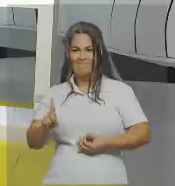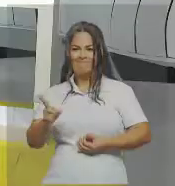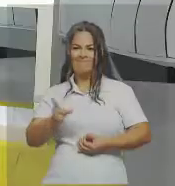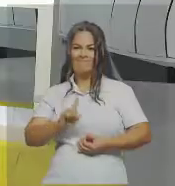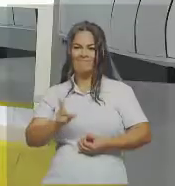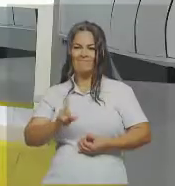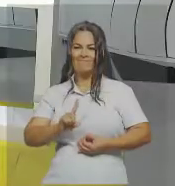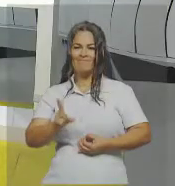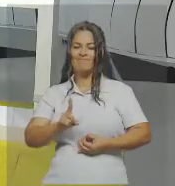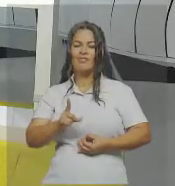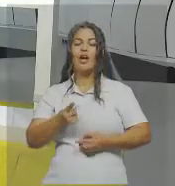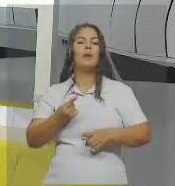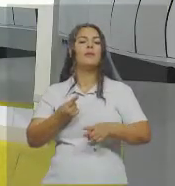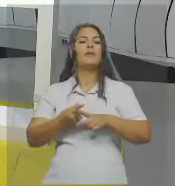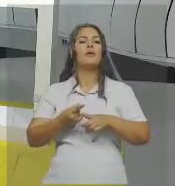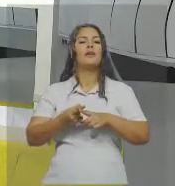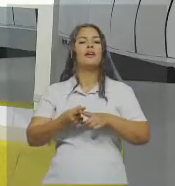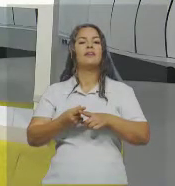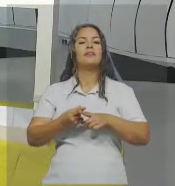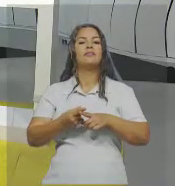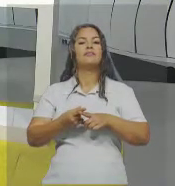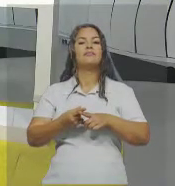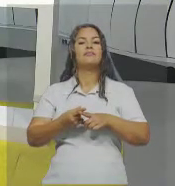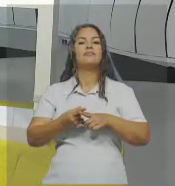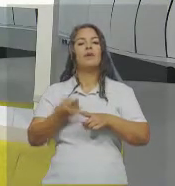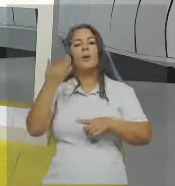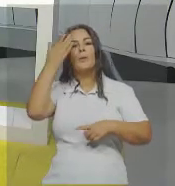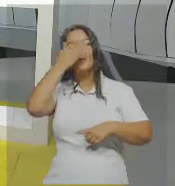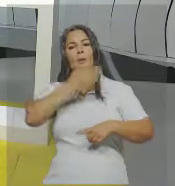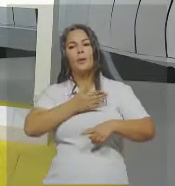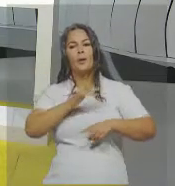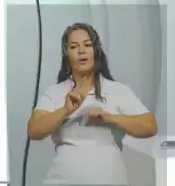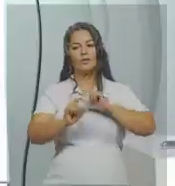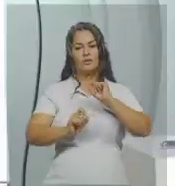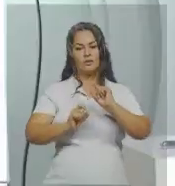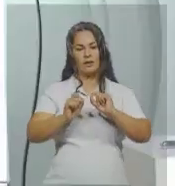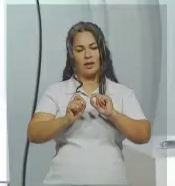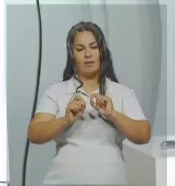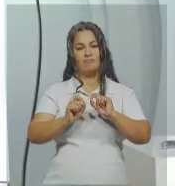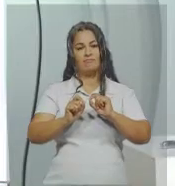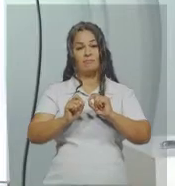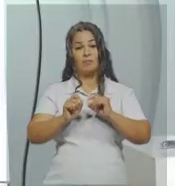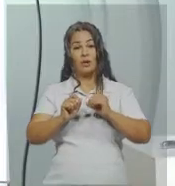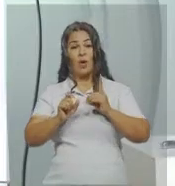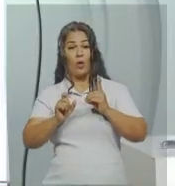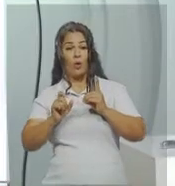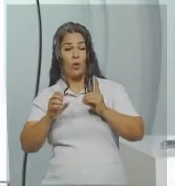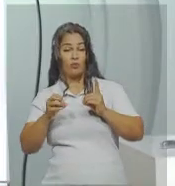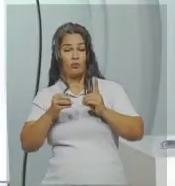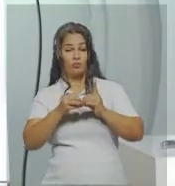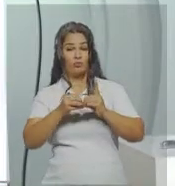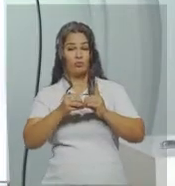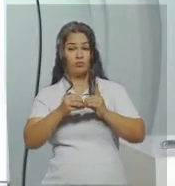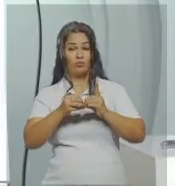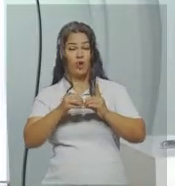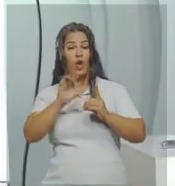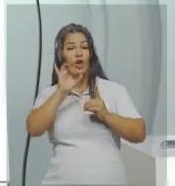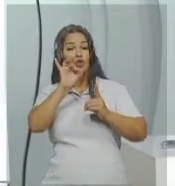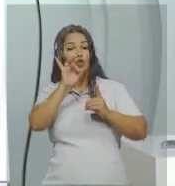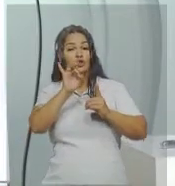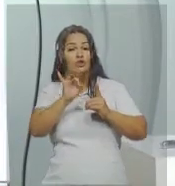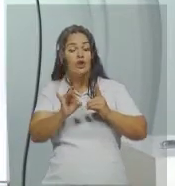Ou seja, dessa forma, essa é uma das formas que o hormônio ele vai se ligar especificamente às células-alvo, às